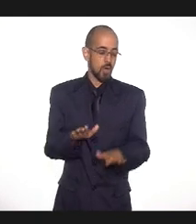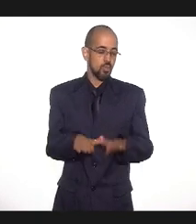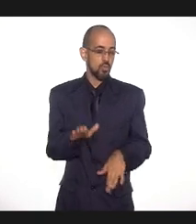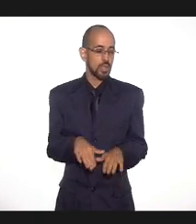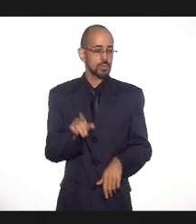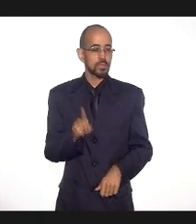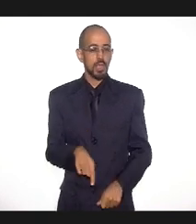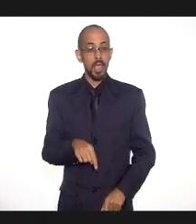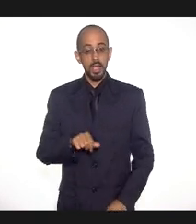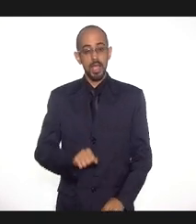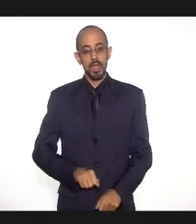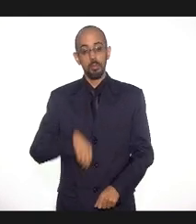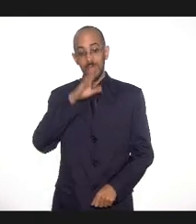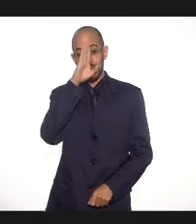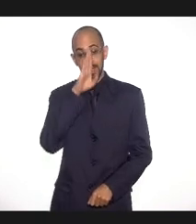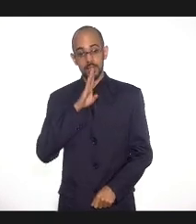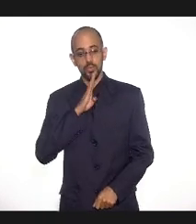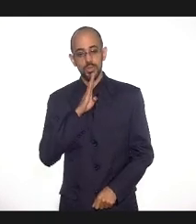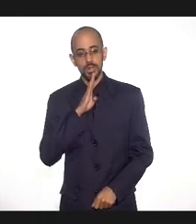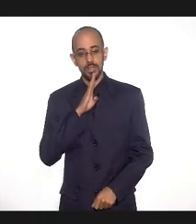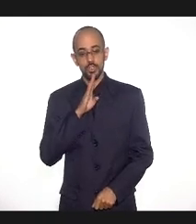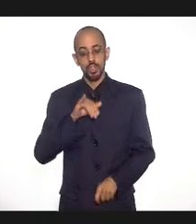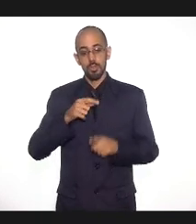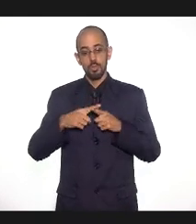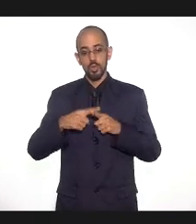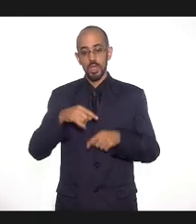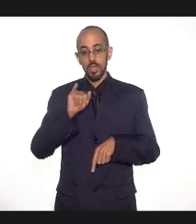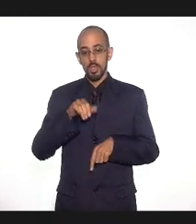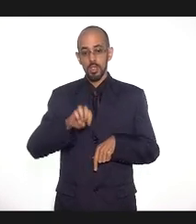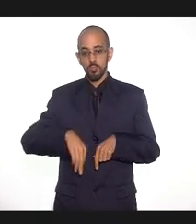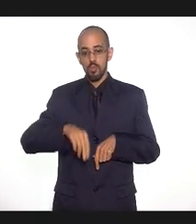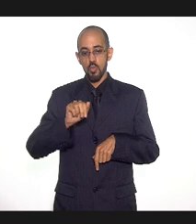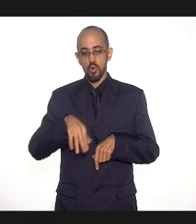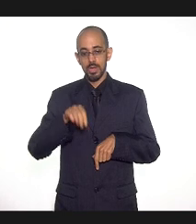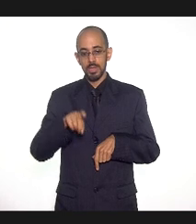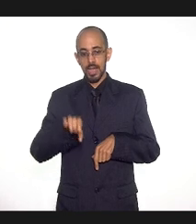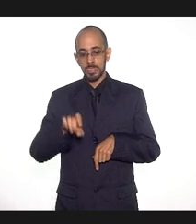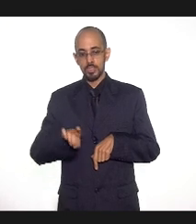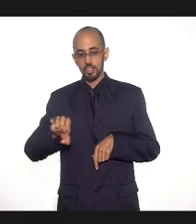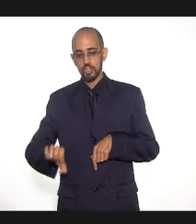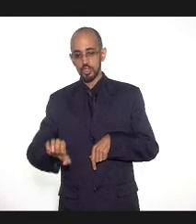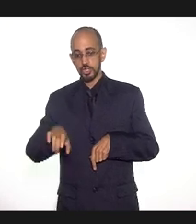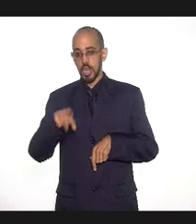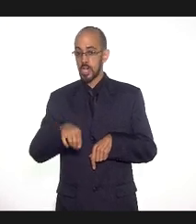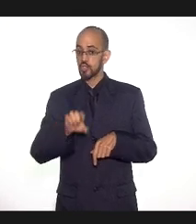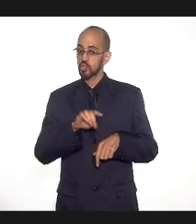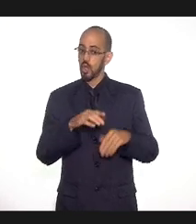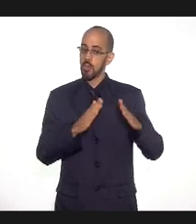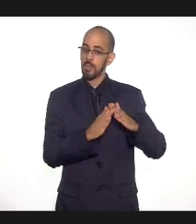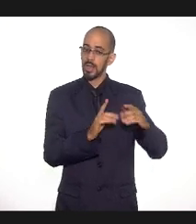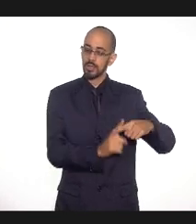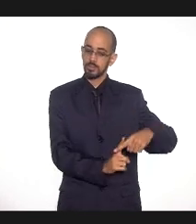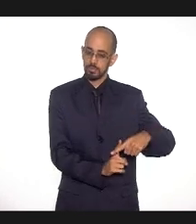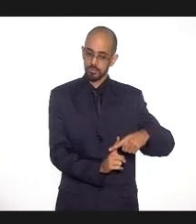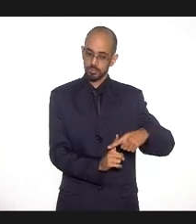uma isenção, né? A imunidade somente para os templos. Então, são duas